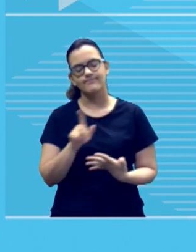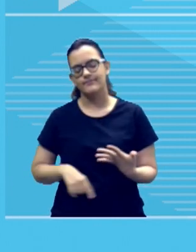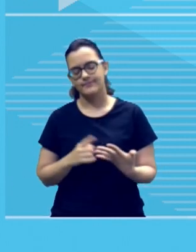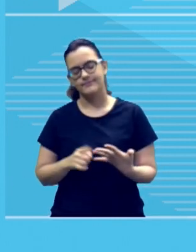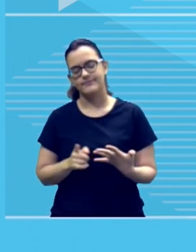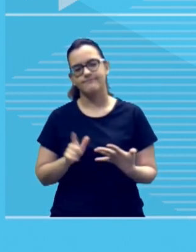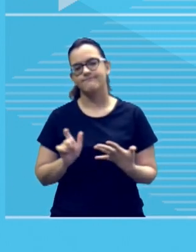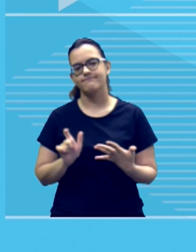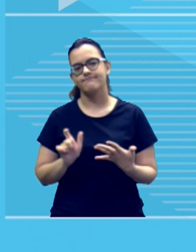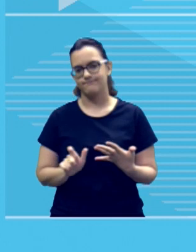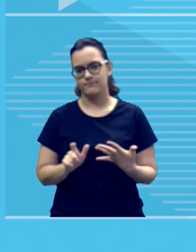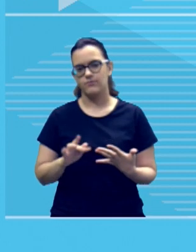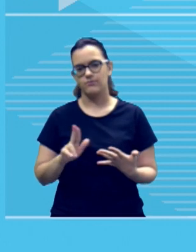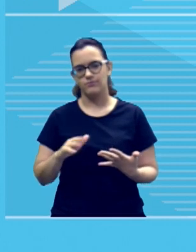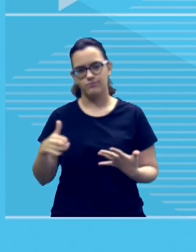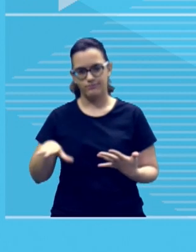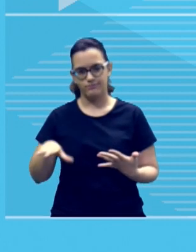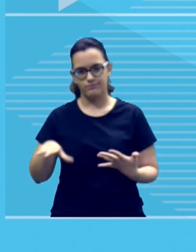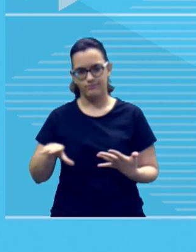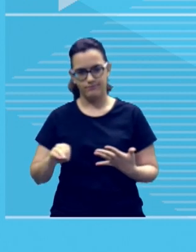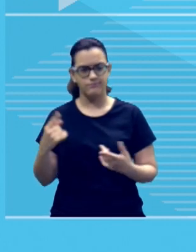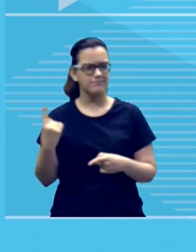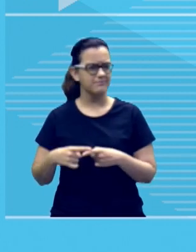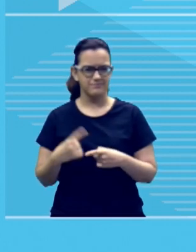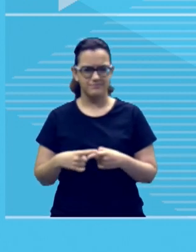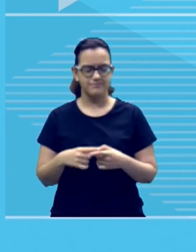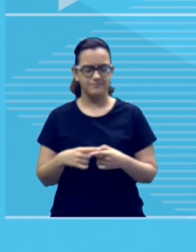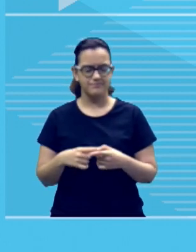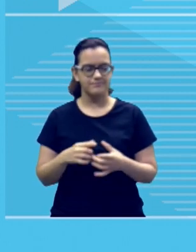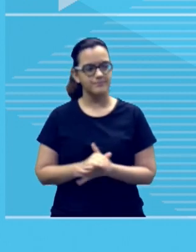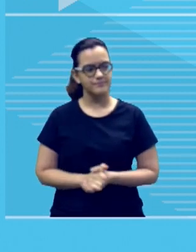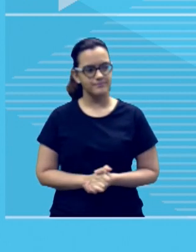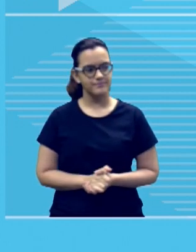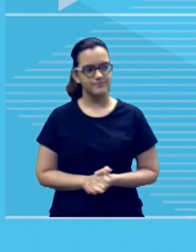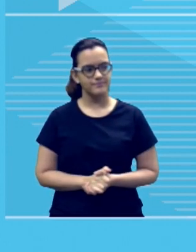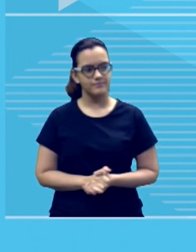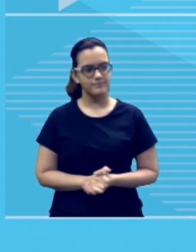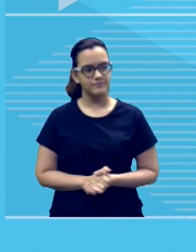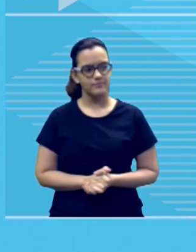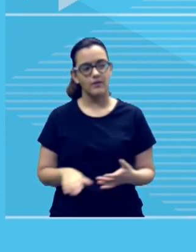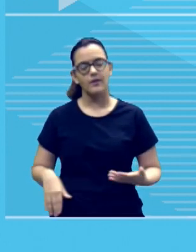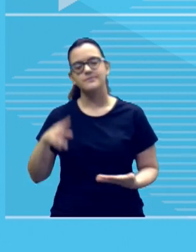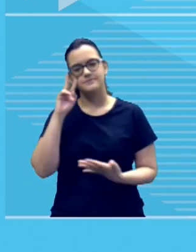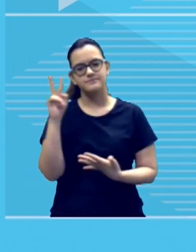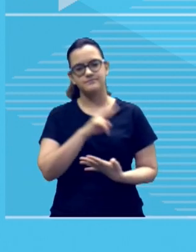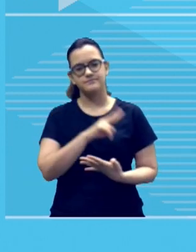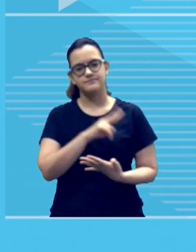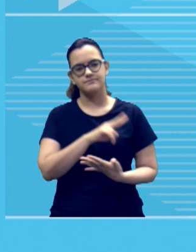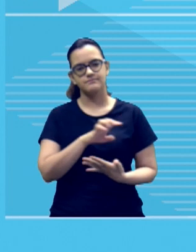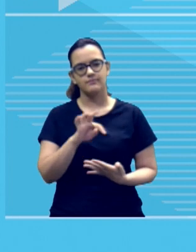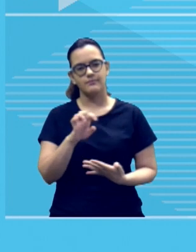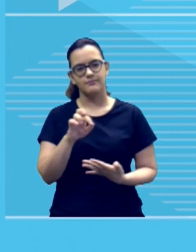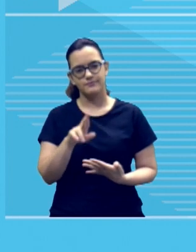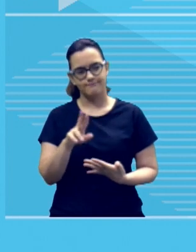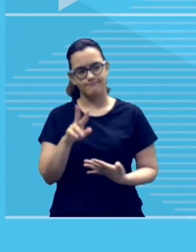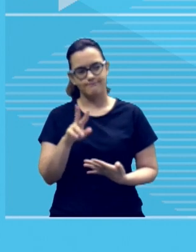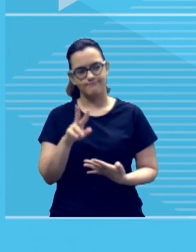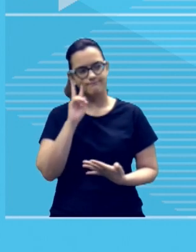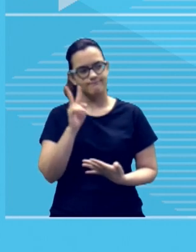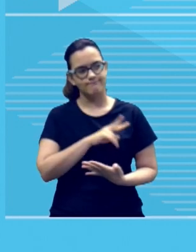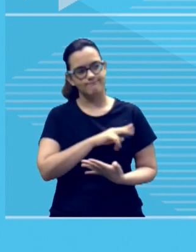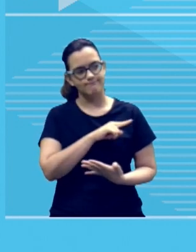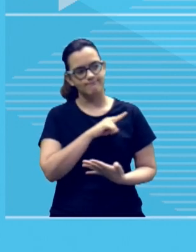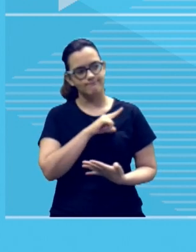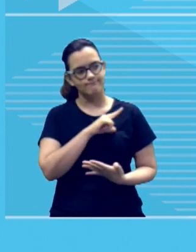Por que Professor vamos lá aqui é um método pessoal Opa aqui você tem um eterno